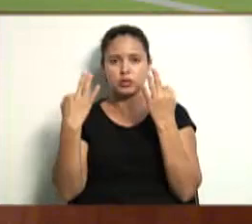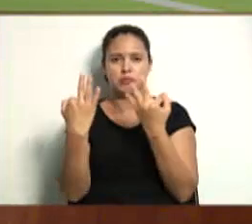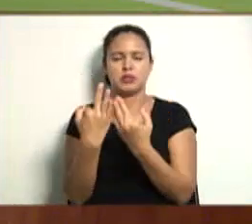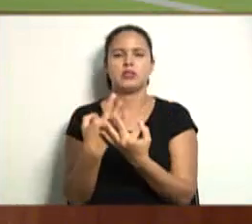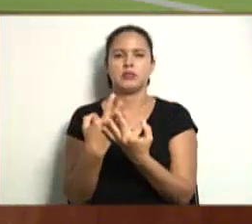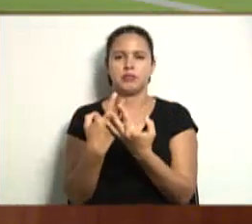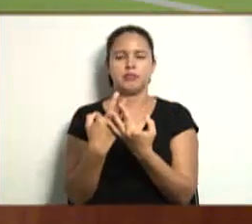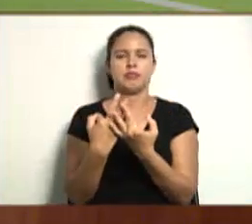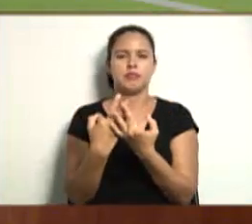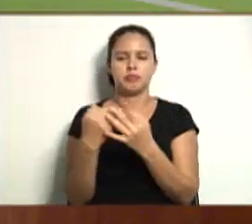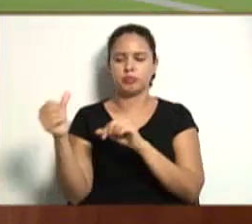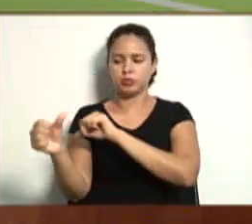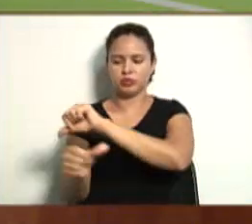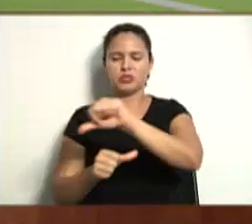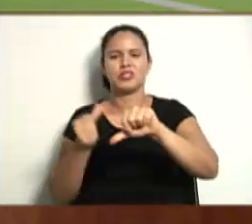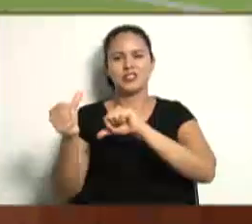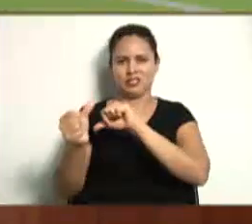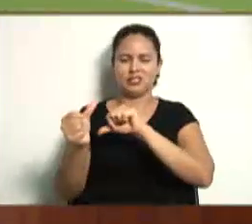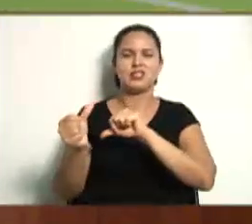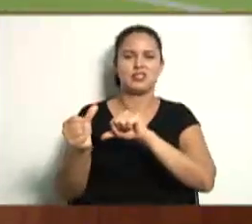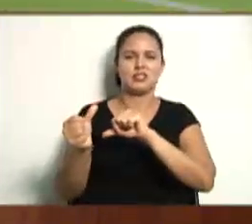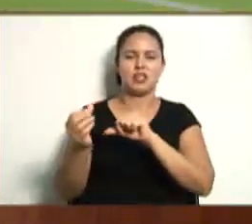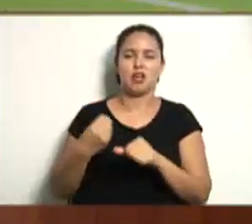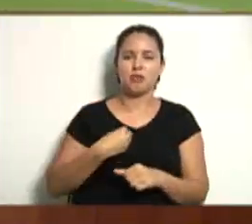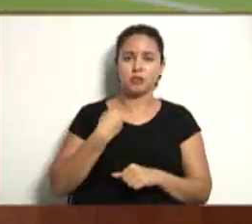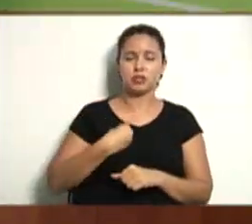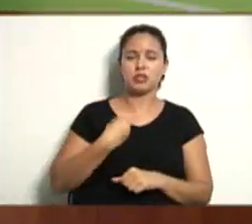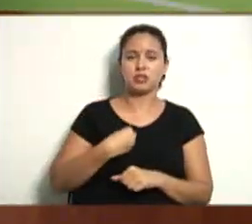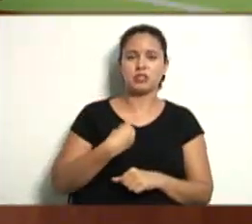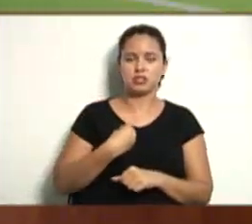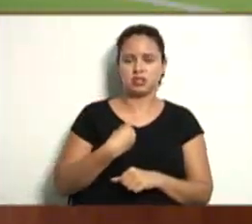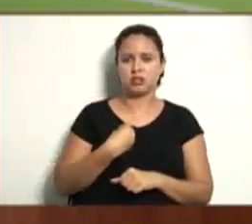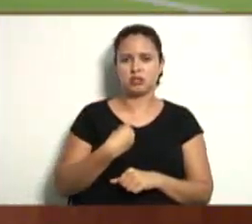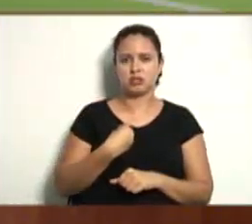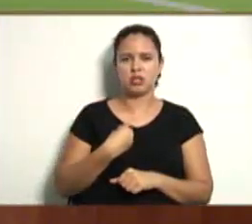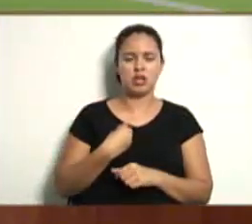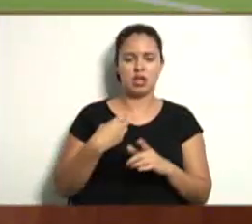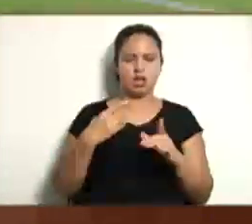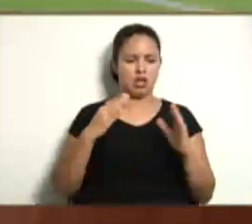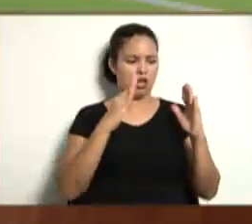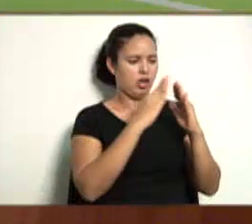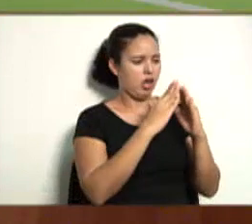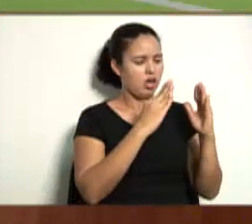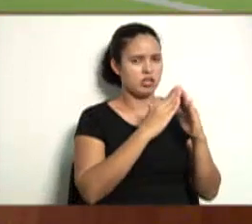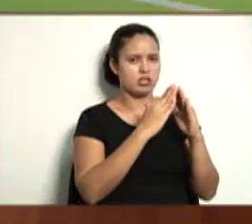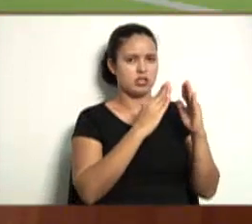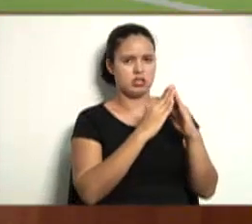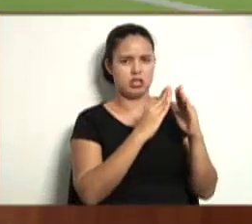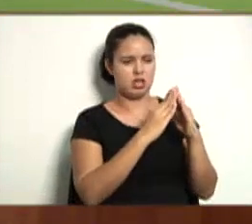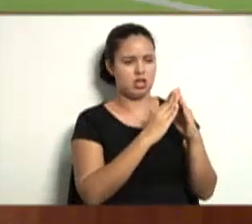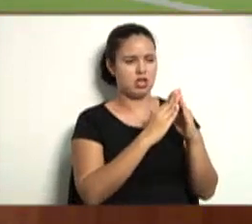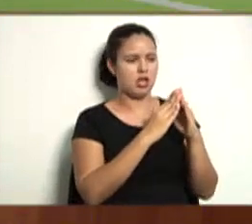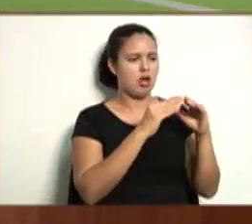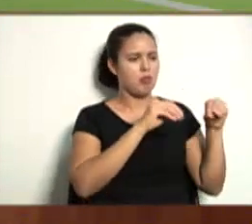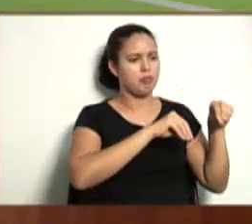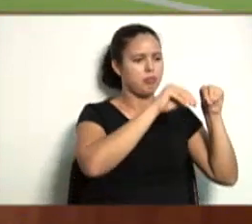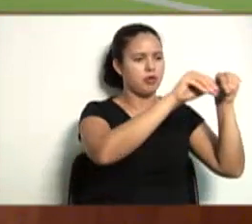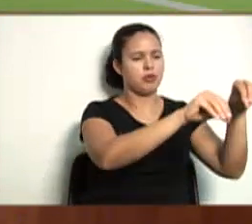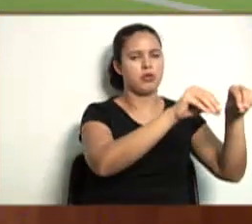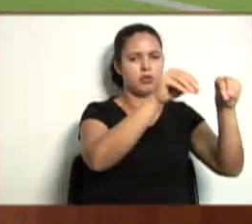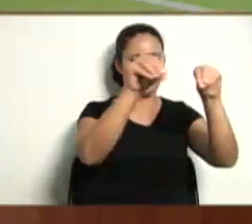realidade e transformou a si mesmo, deixou de ser nômade e passou a ser sedentário.